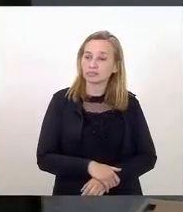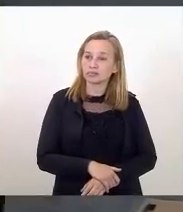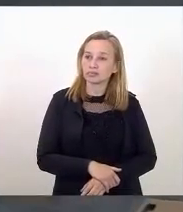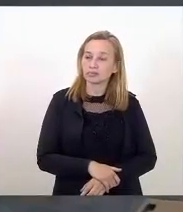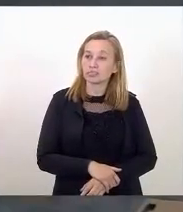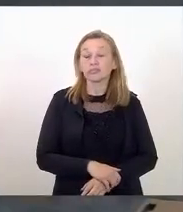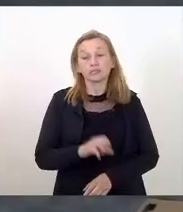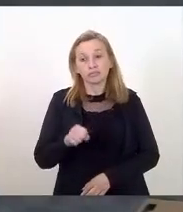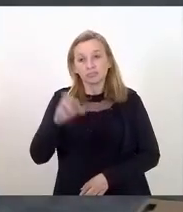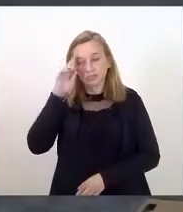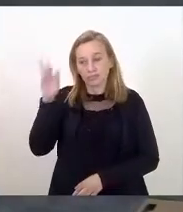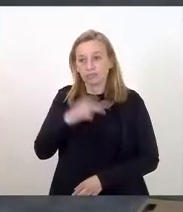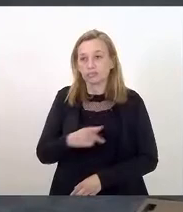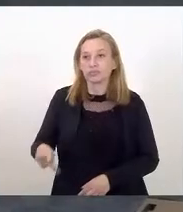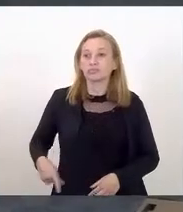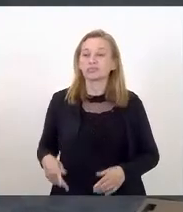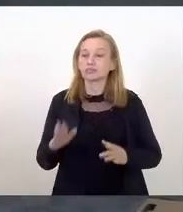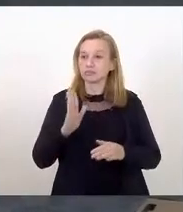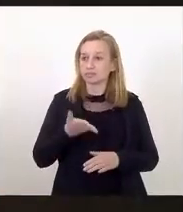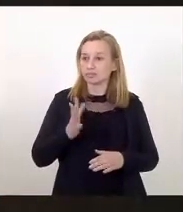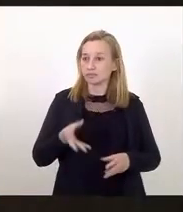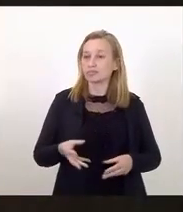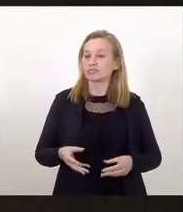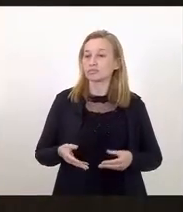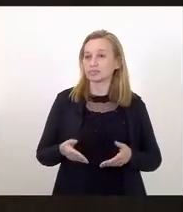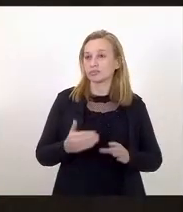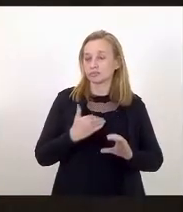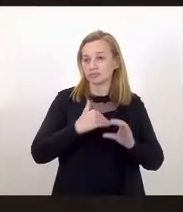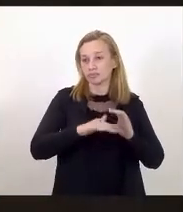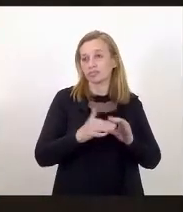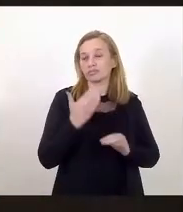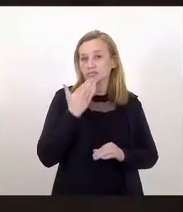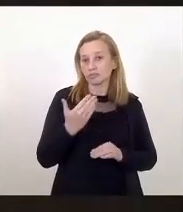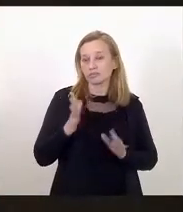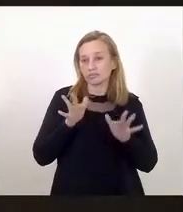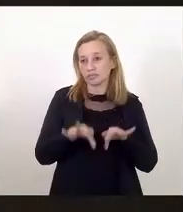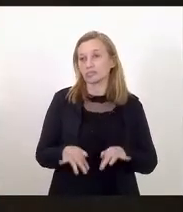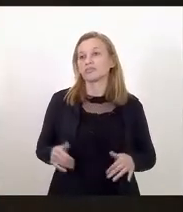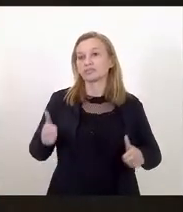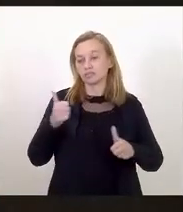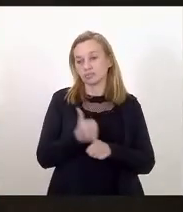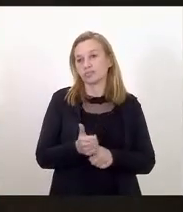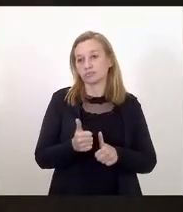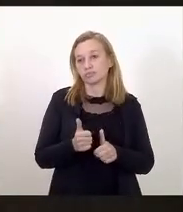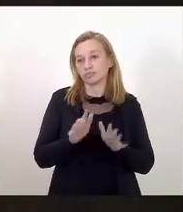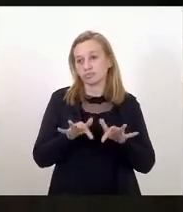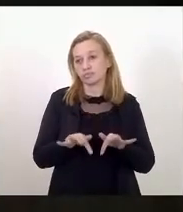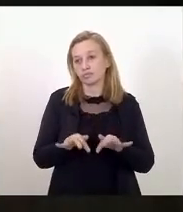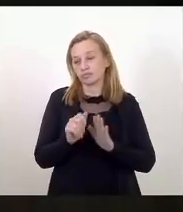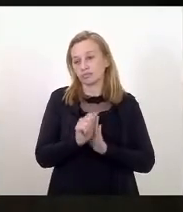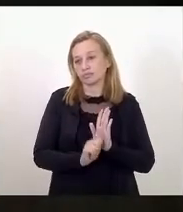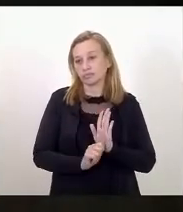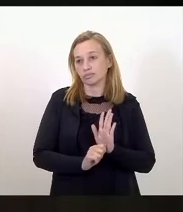Sim, presidente. Mas o parecer já foi entregue e conclui. Quero pedir a vossa excelência. concluindo por substituto e pedindo forma final de redação.